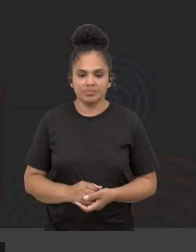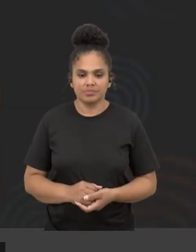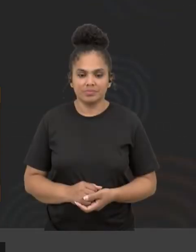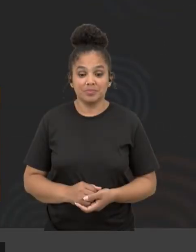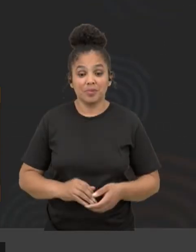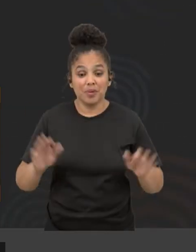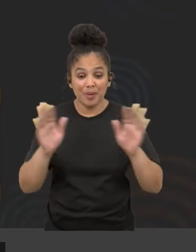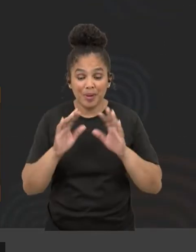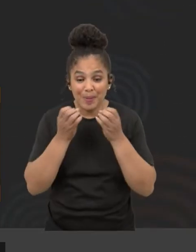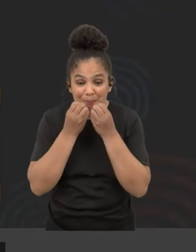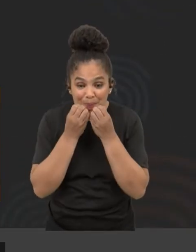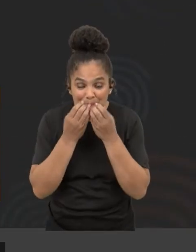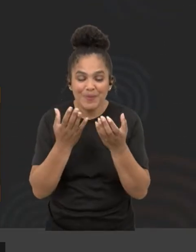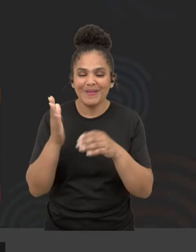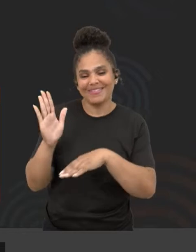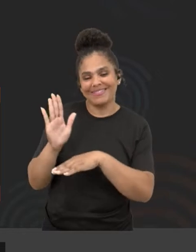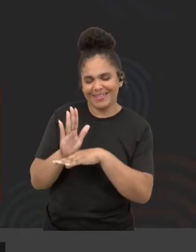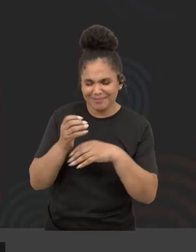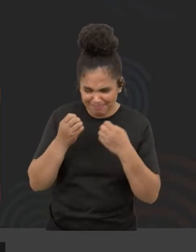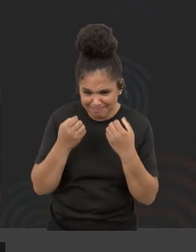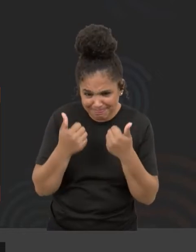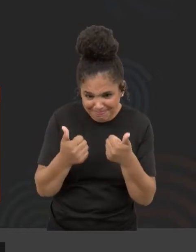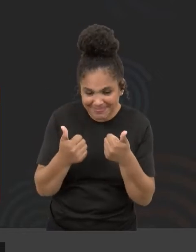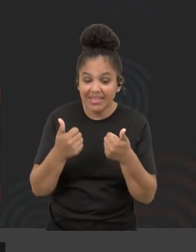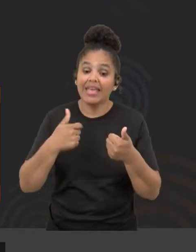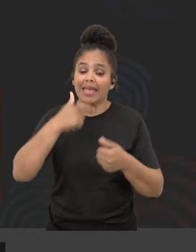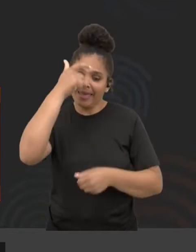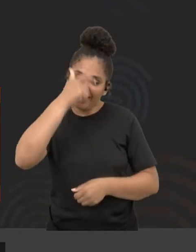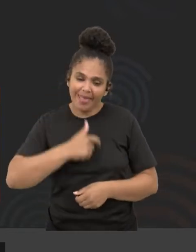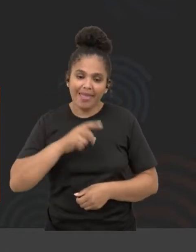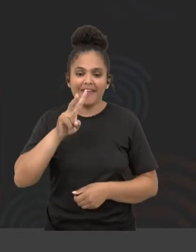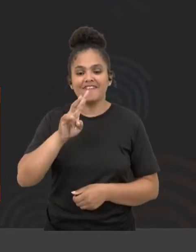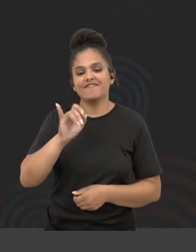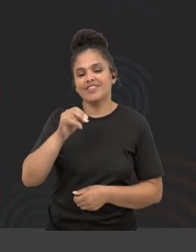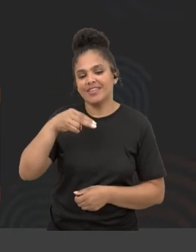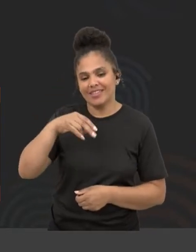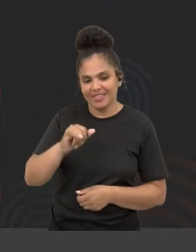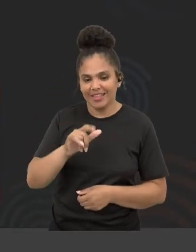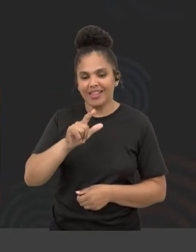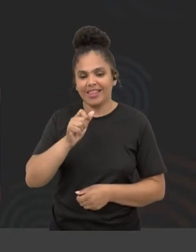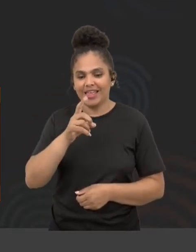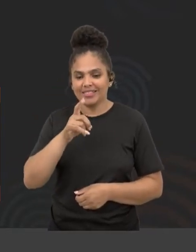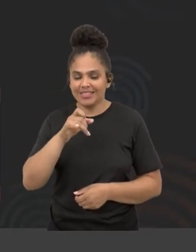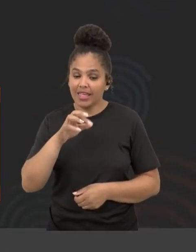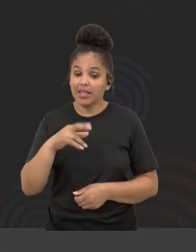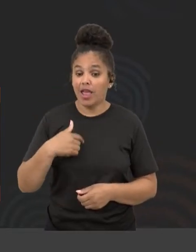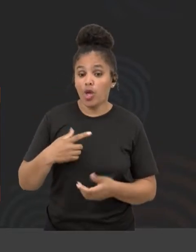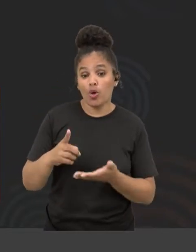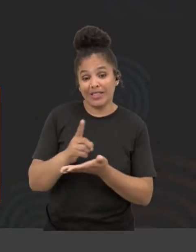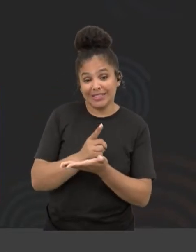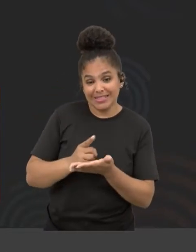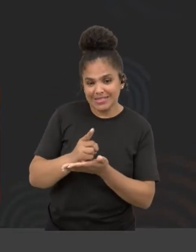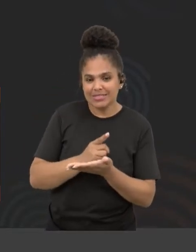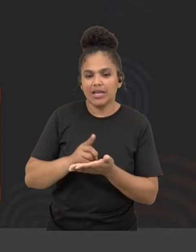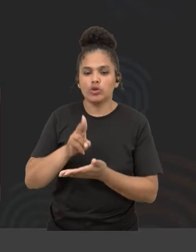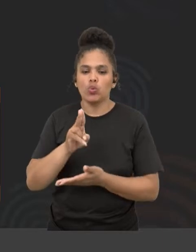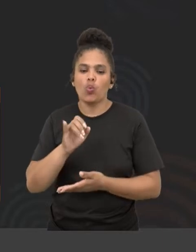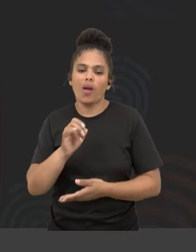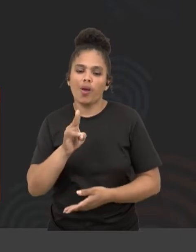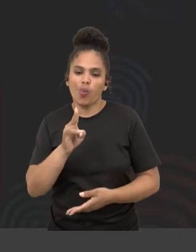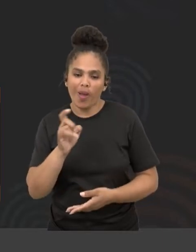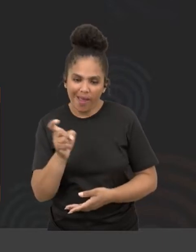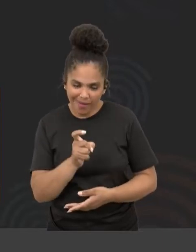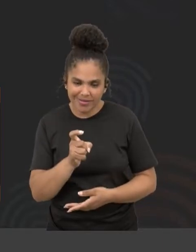Olá, boa tarde, pessoal do Link, tudo bem? Aqui quem fala é o Vini Ladeira. Eu sou designer de UI e UX aqui na